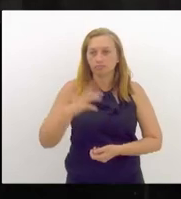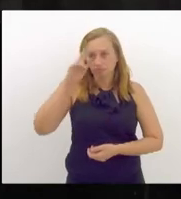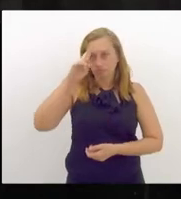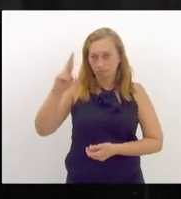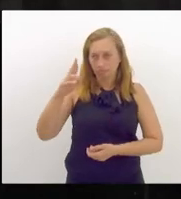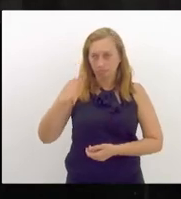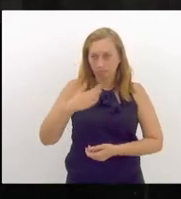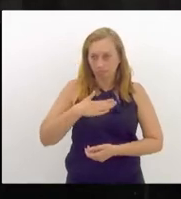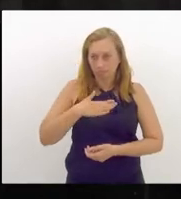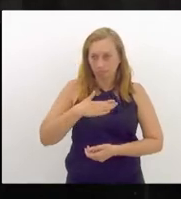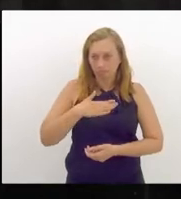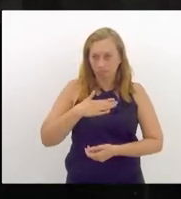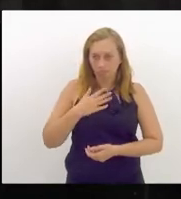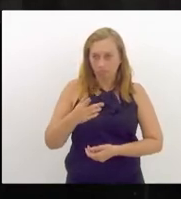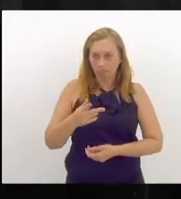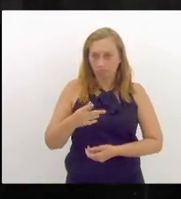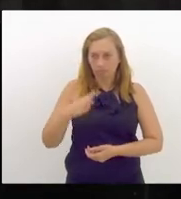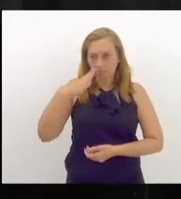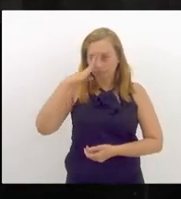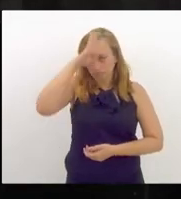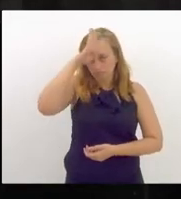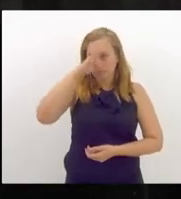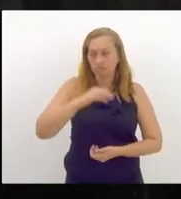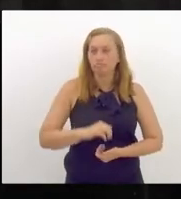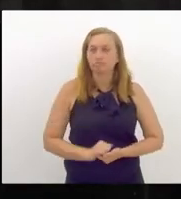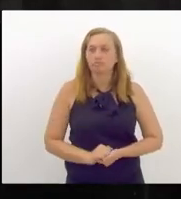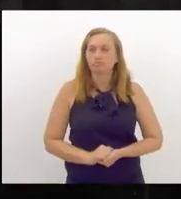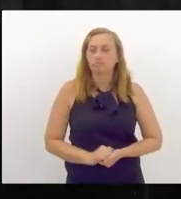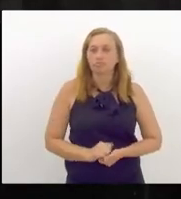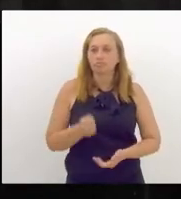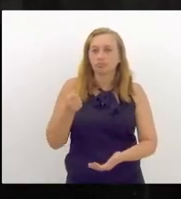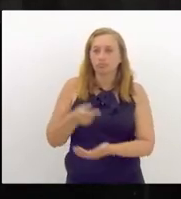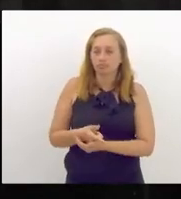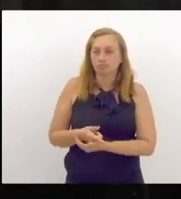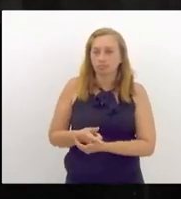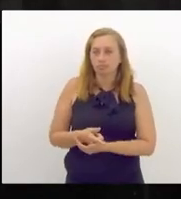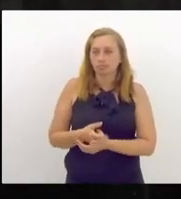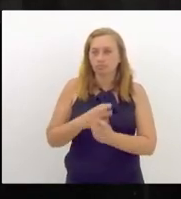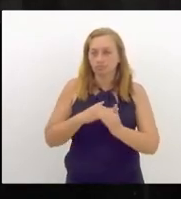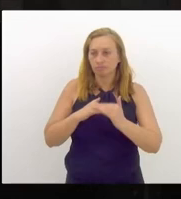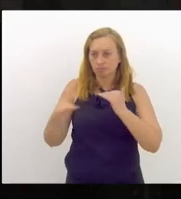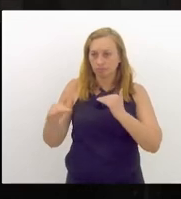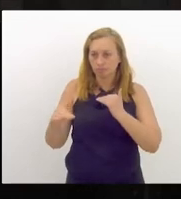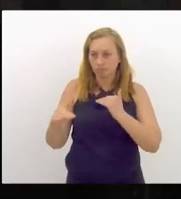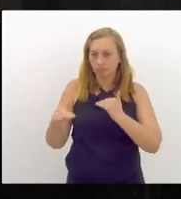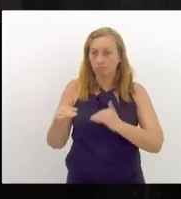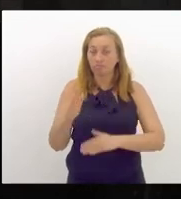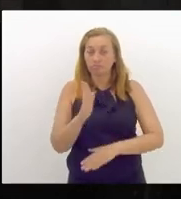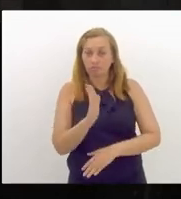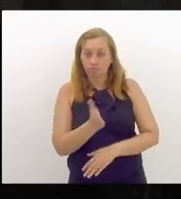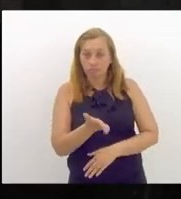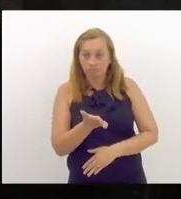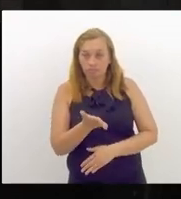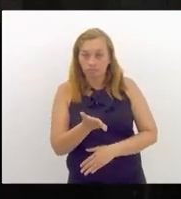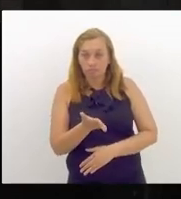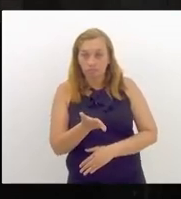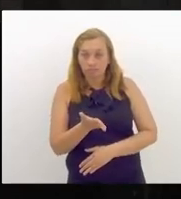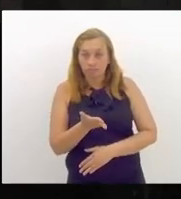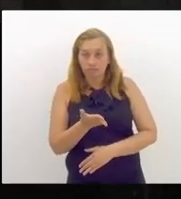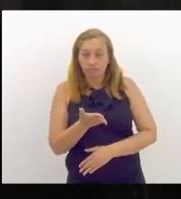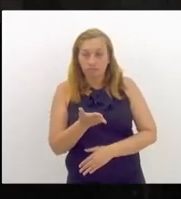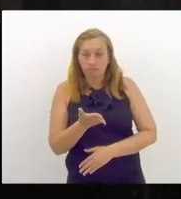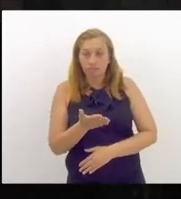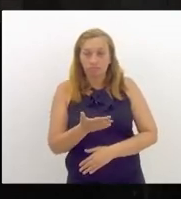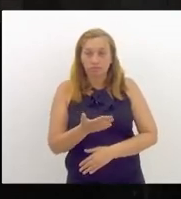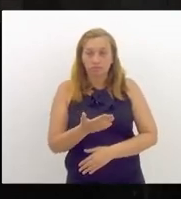que vamos ressaltar aqui a bolsonaroista ele paga a passagem do metrô e eu já tô começando a